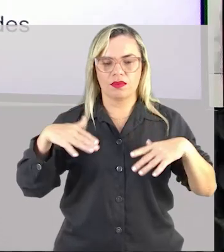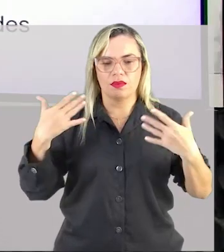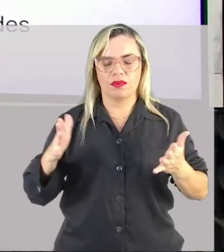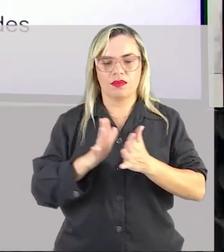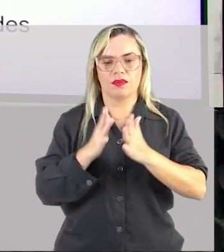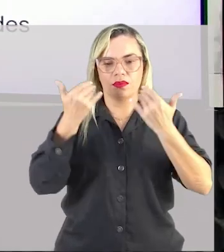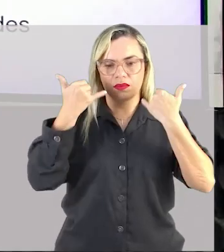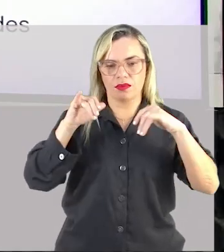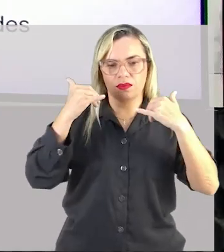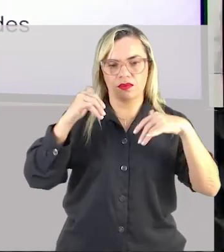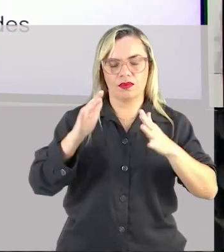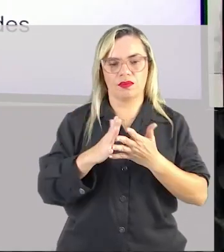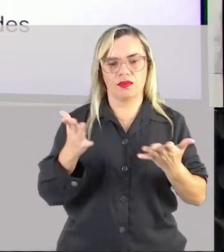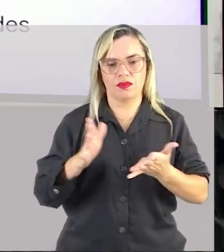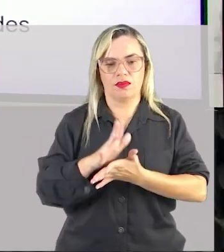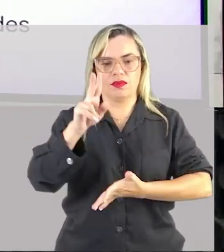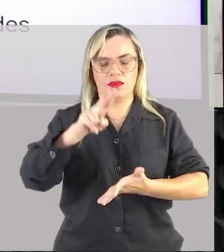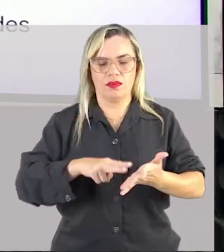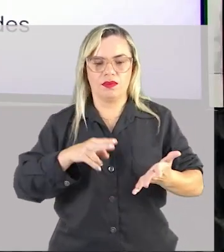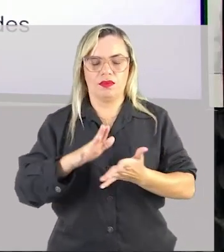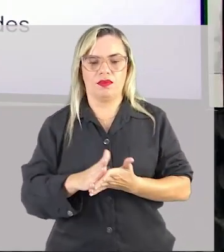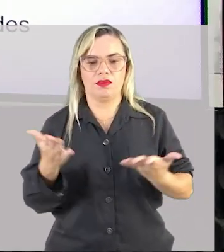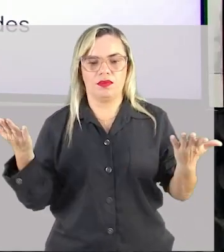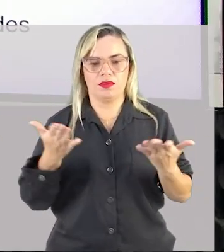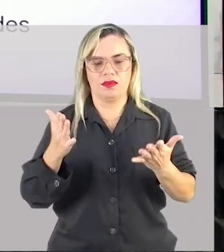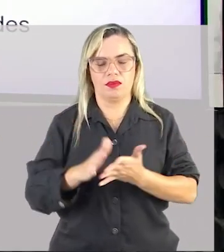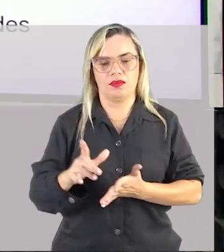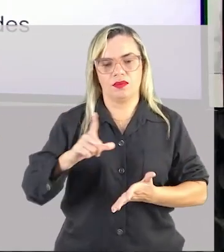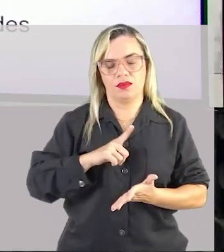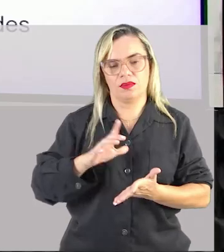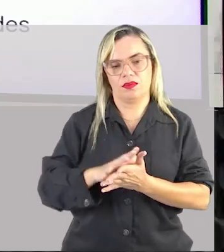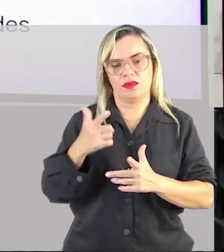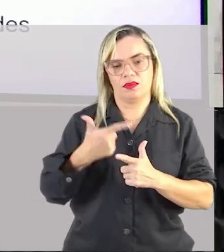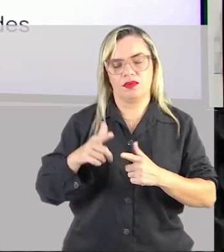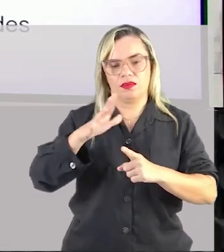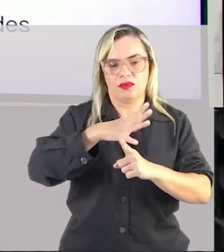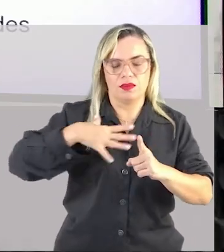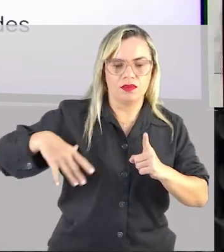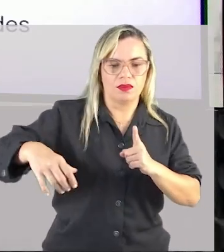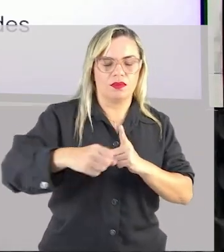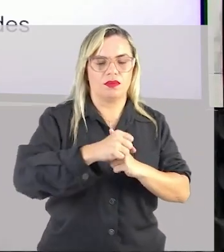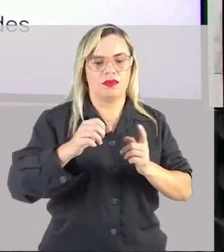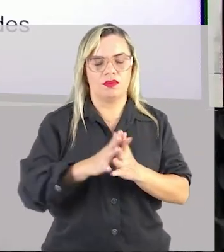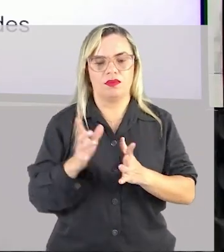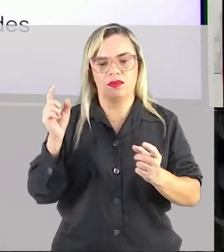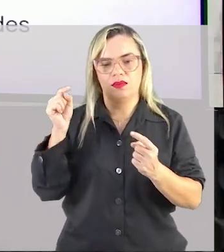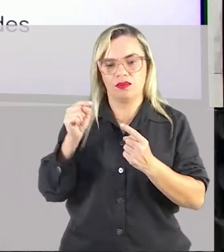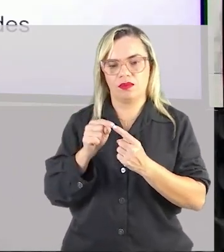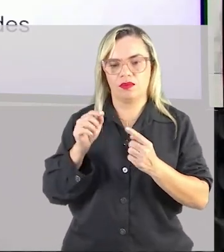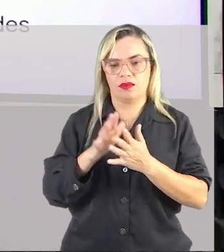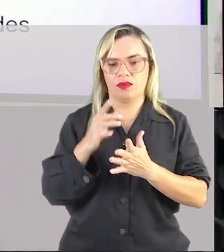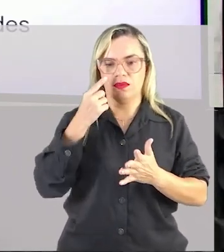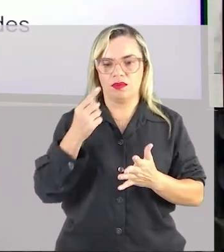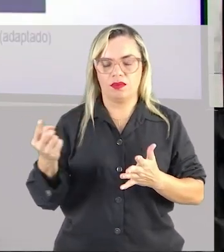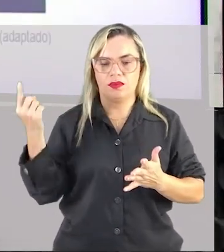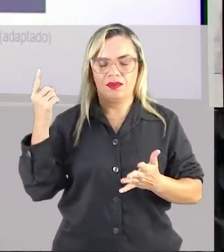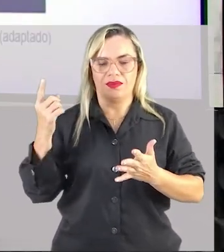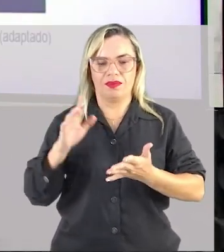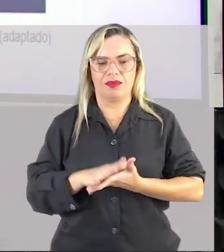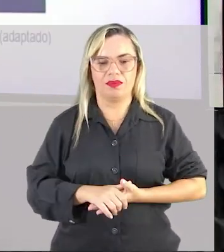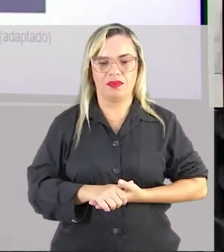Então, a campanha que a gente vai ler agora, ela tem um problema social e esse objetivo dela é... Bora aqui,